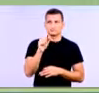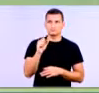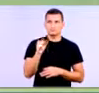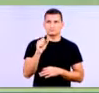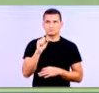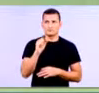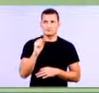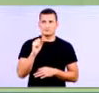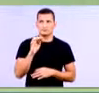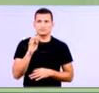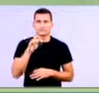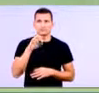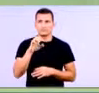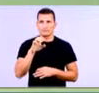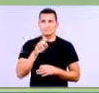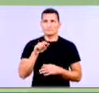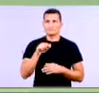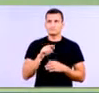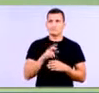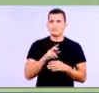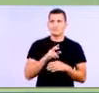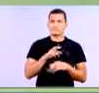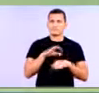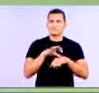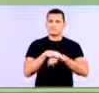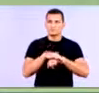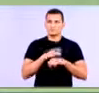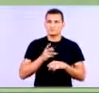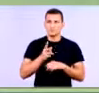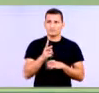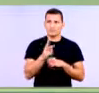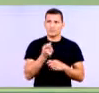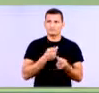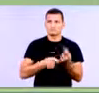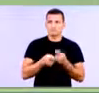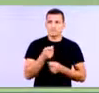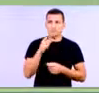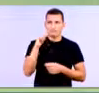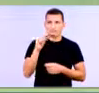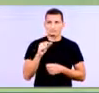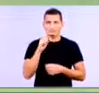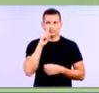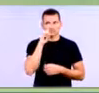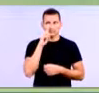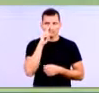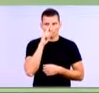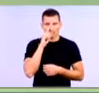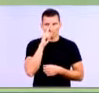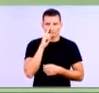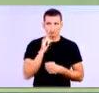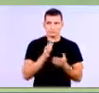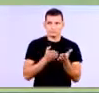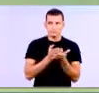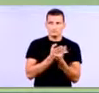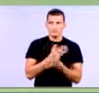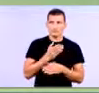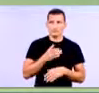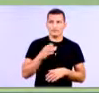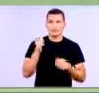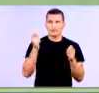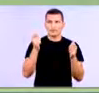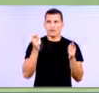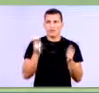assegurar a continuidade dos negócios, reduzindo os riscos e eliminando o máximo possível